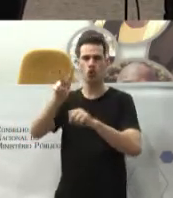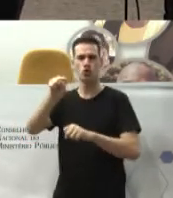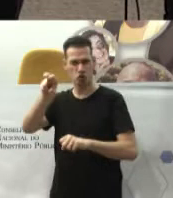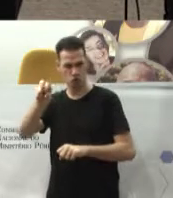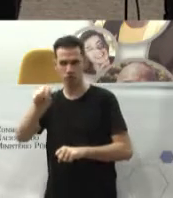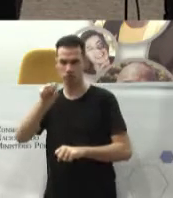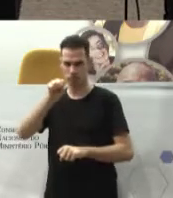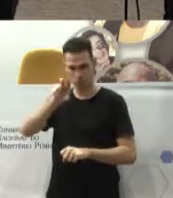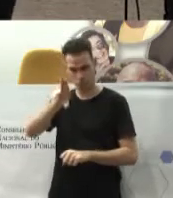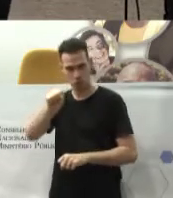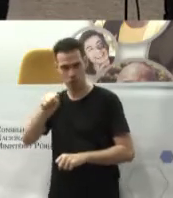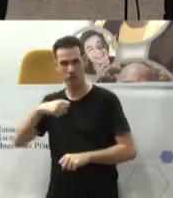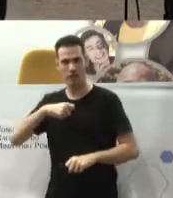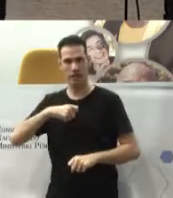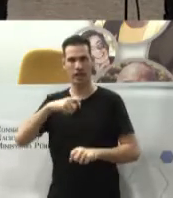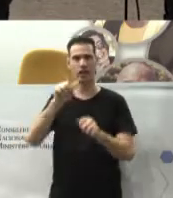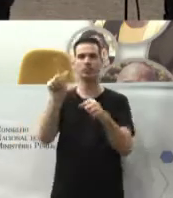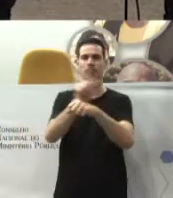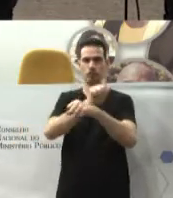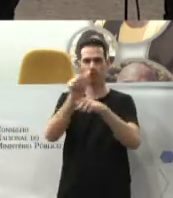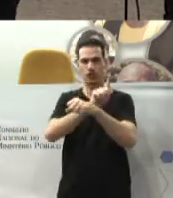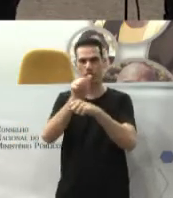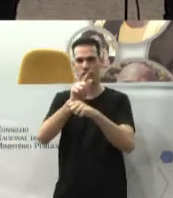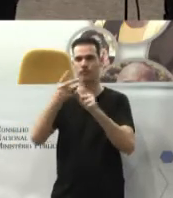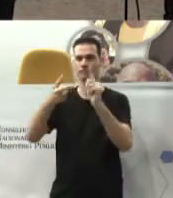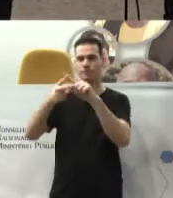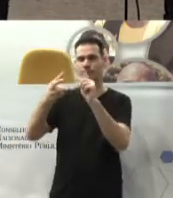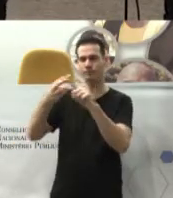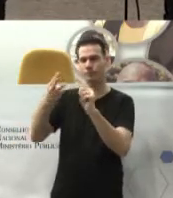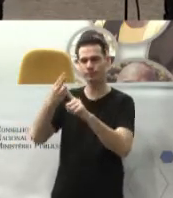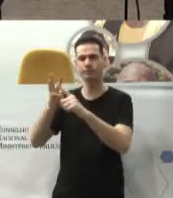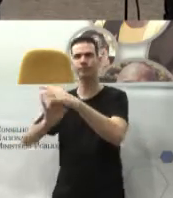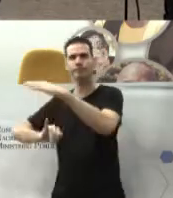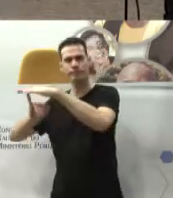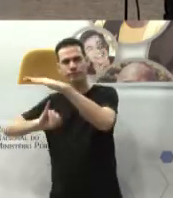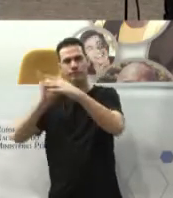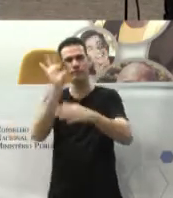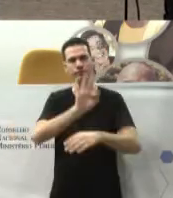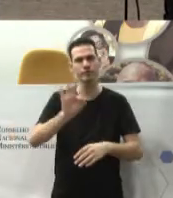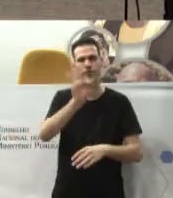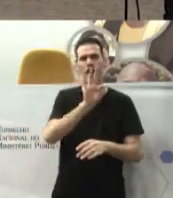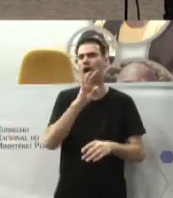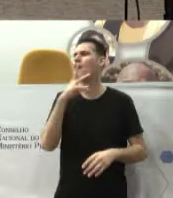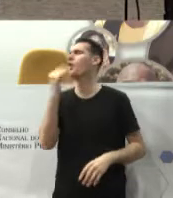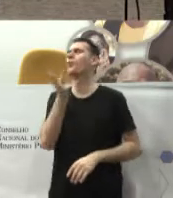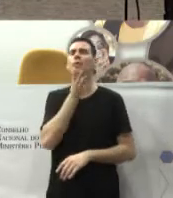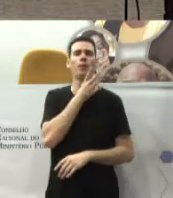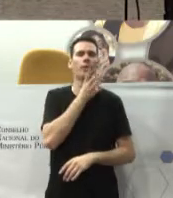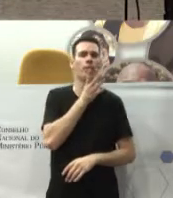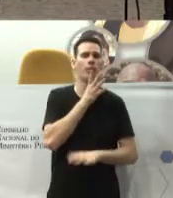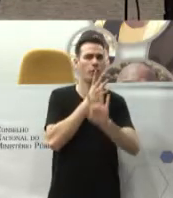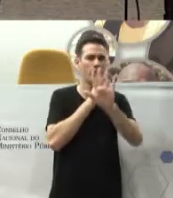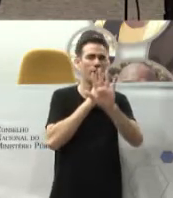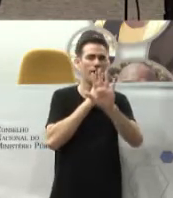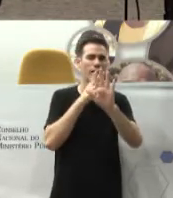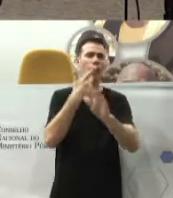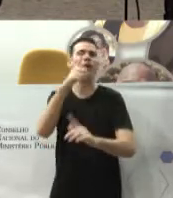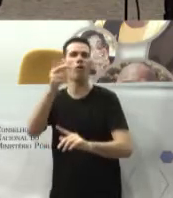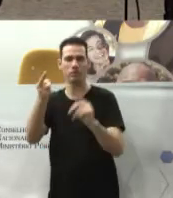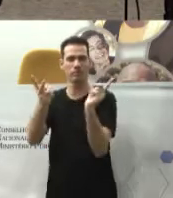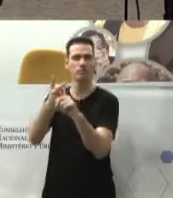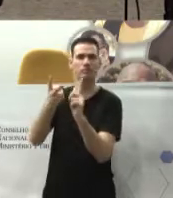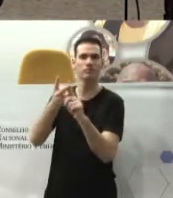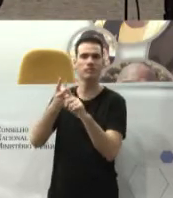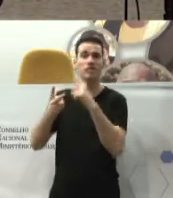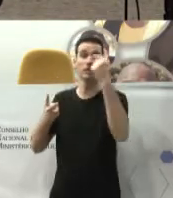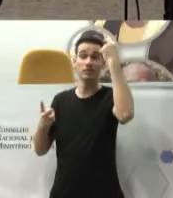nos três níveis de gestão, entre os entes federativos também. Pronto, todo mundo conhece isso. Mas existe uma rede na cabeça das